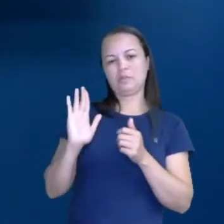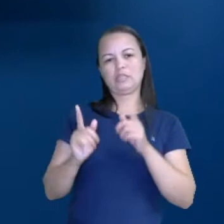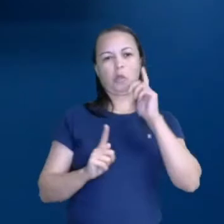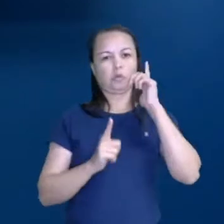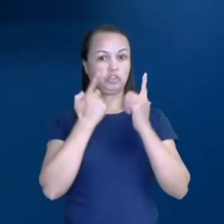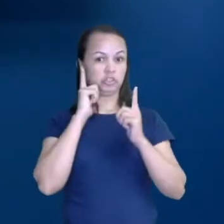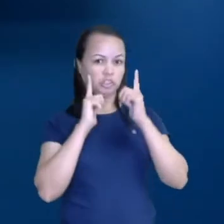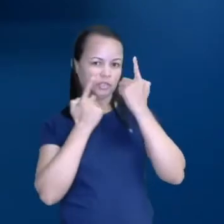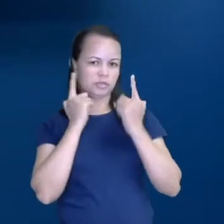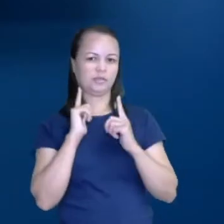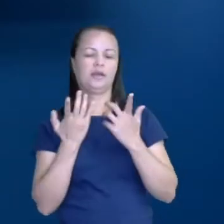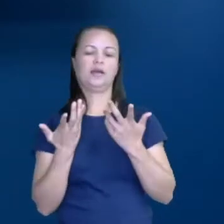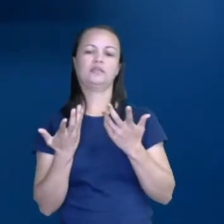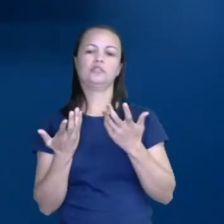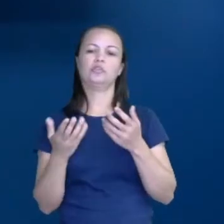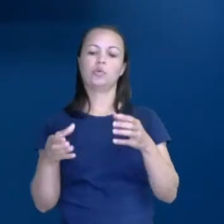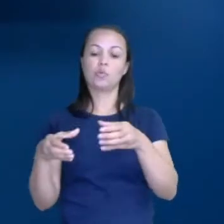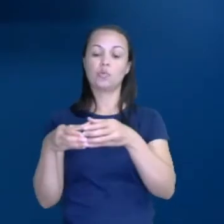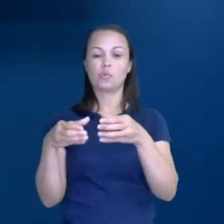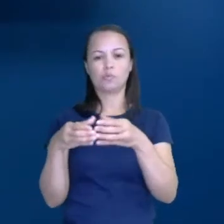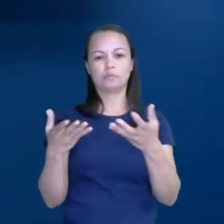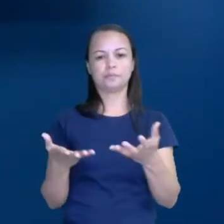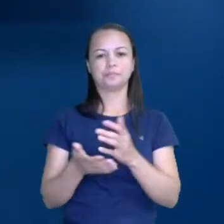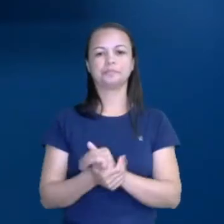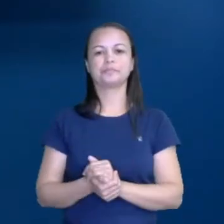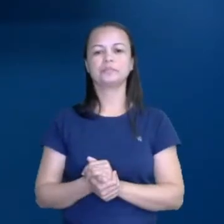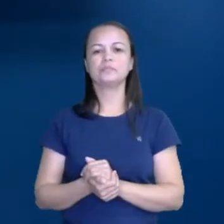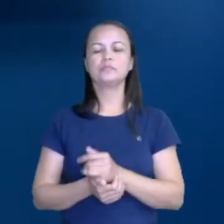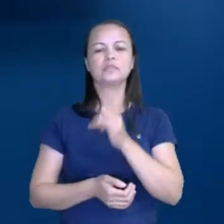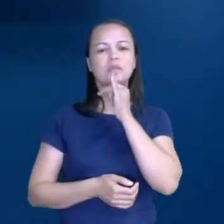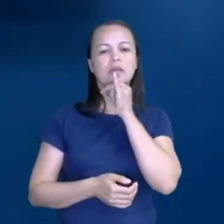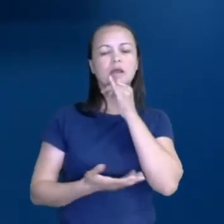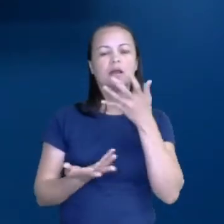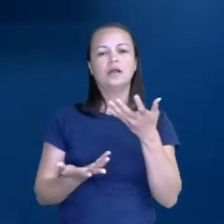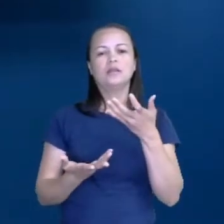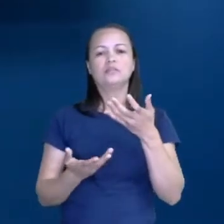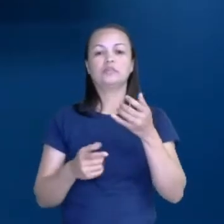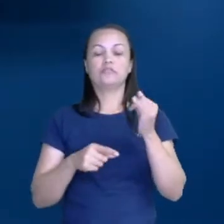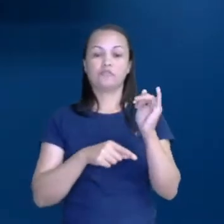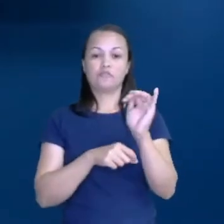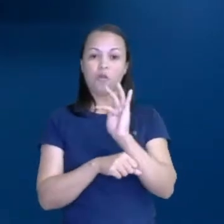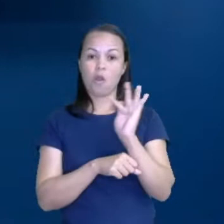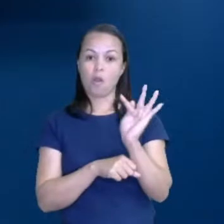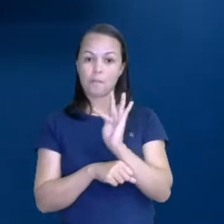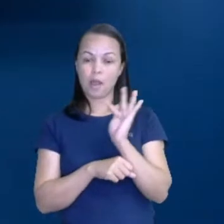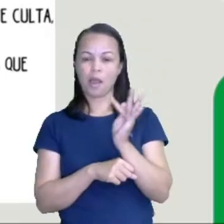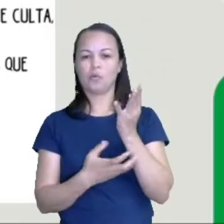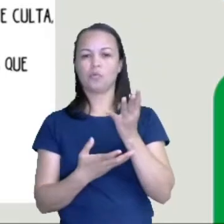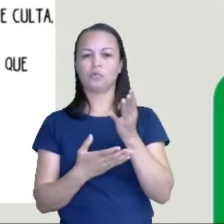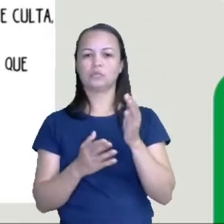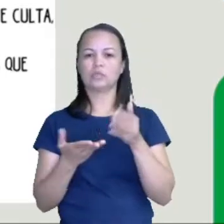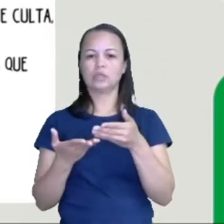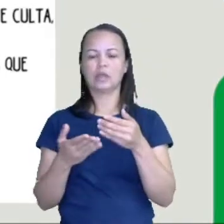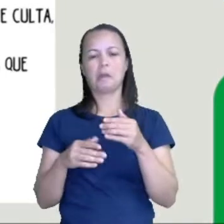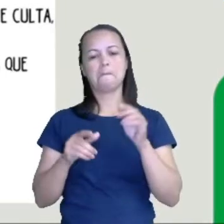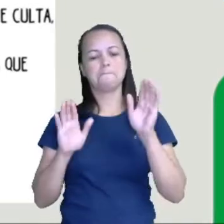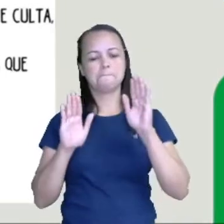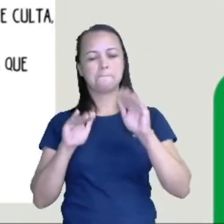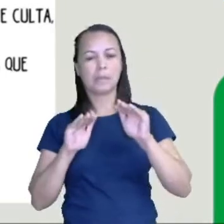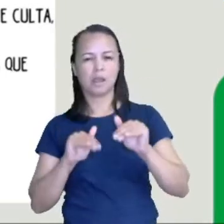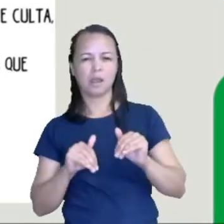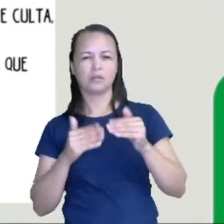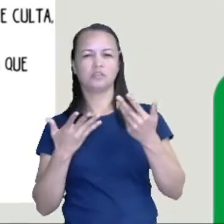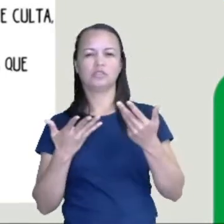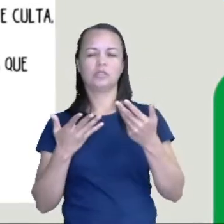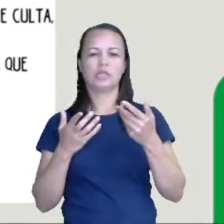gíria, gíria de um determinado grupo. Aqui vamos ter exemplos. Linguagem formal, considerada menos prestigiada